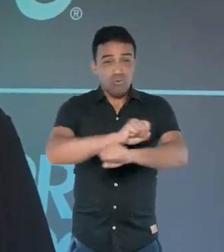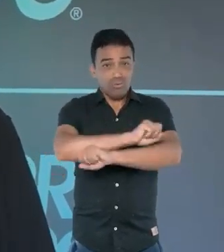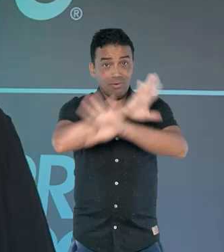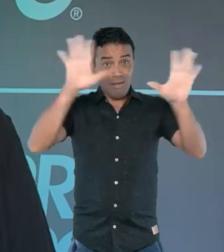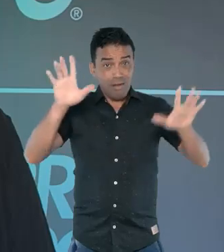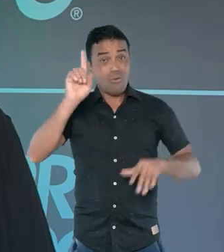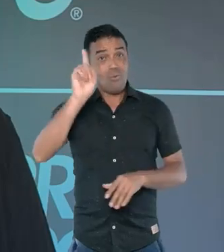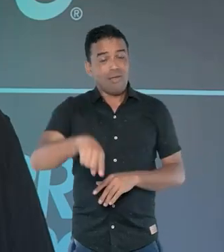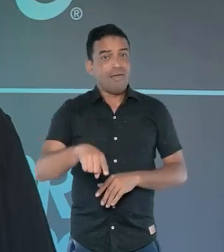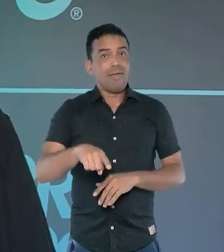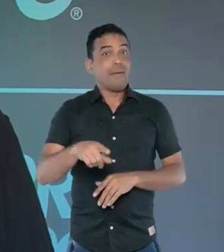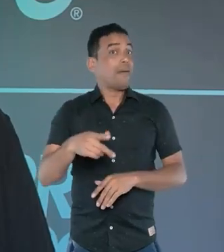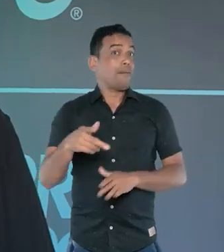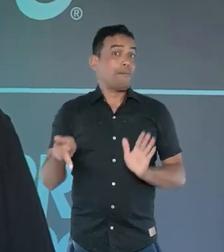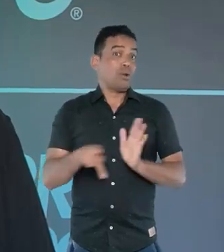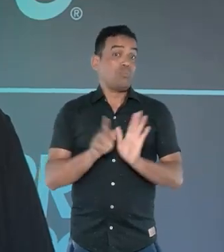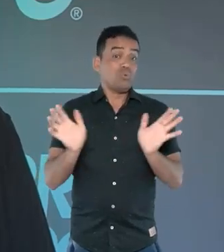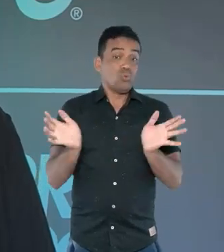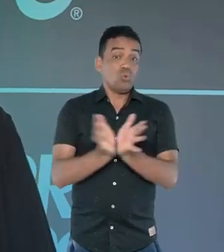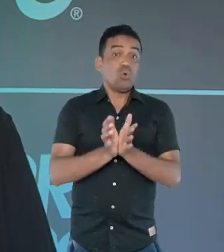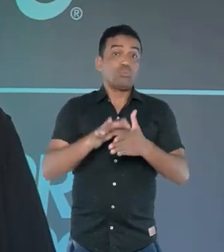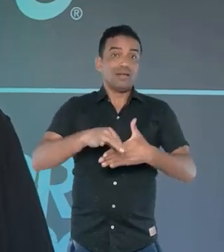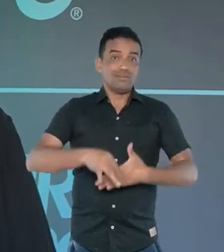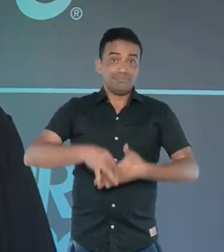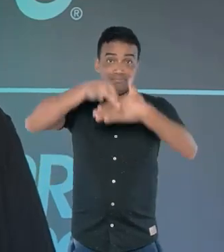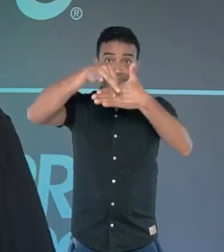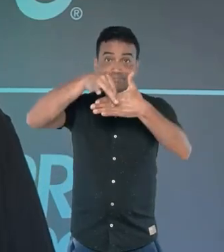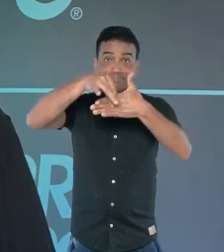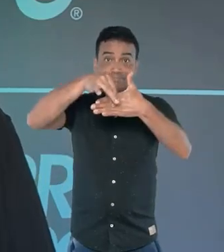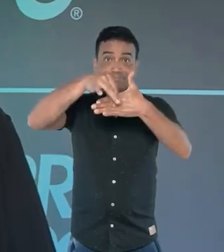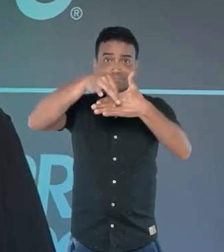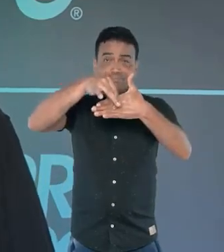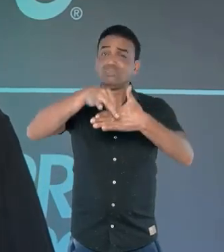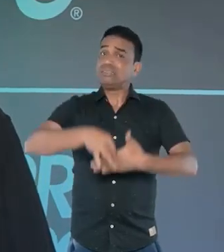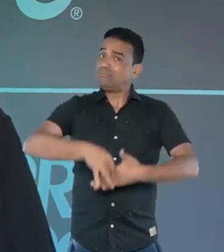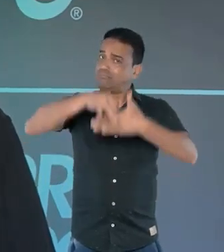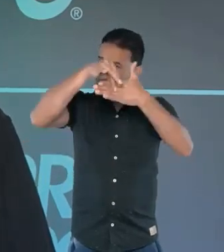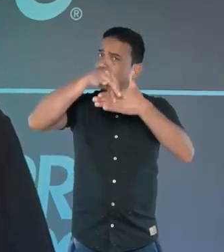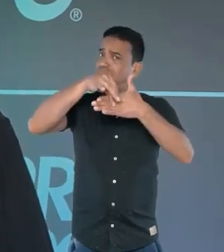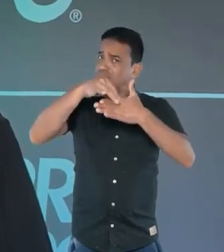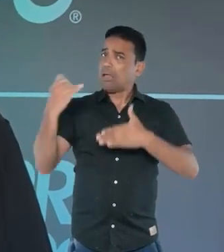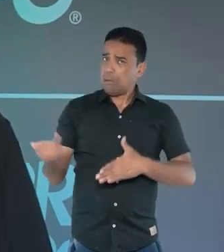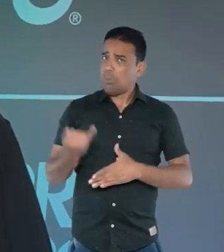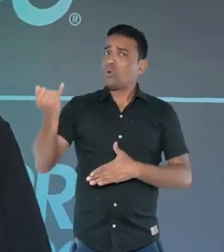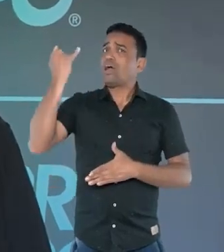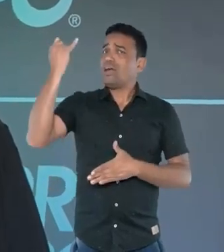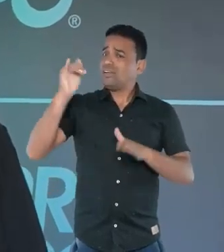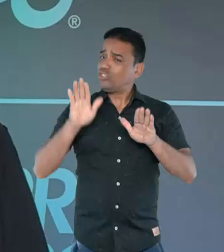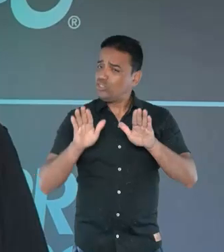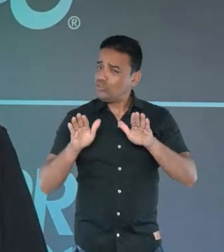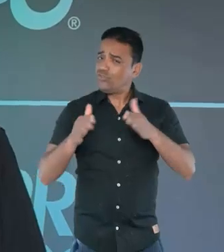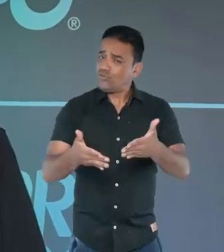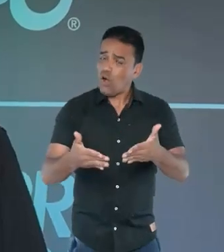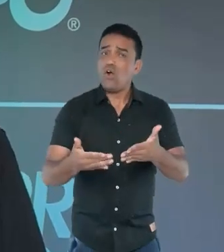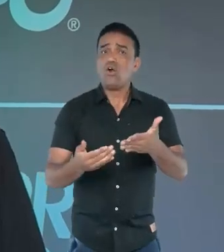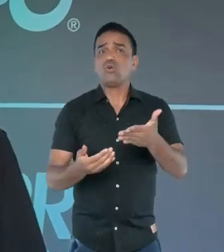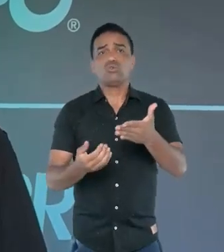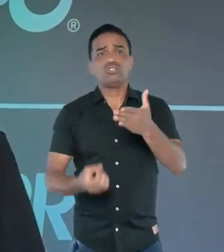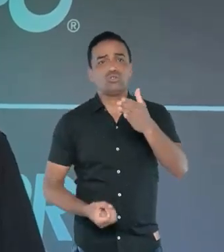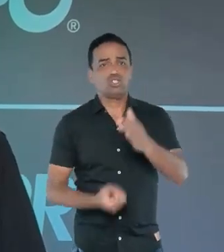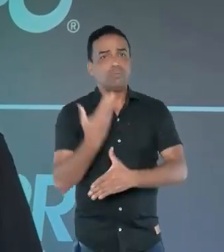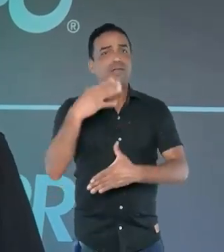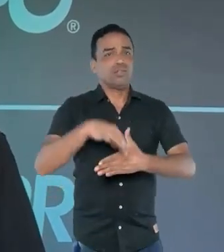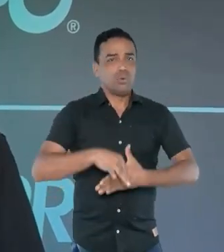público, um público da liderança, né? Acho que ele é importante, ele visa uma construção de uma liderança